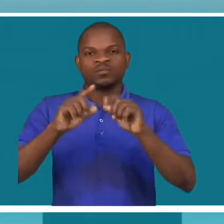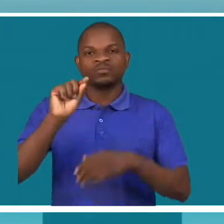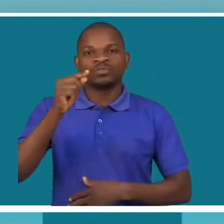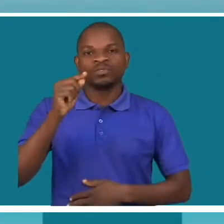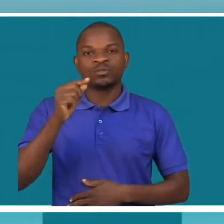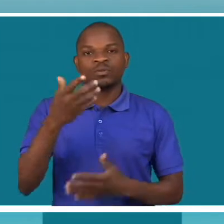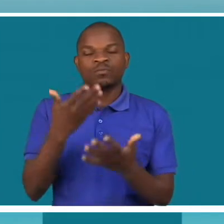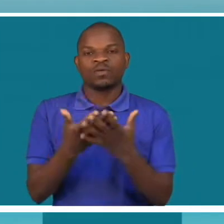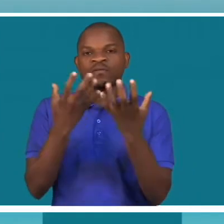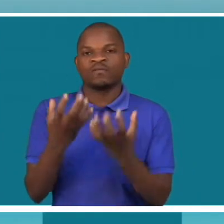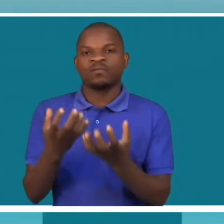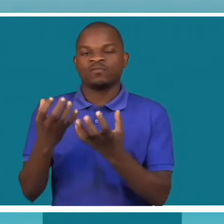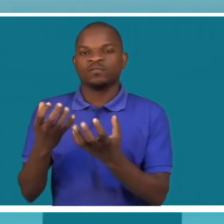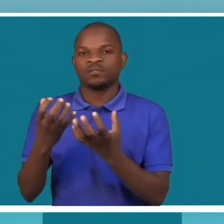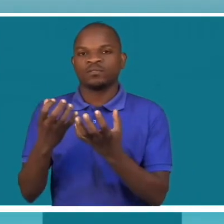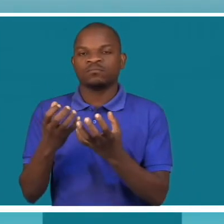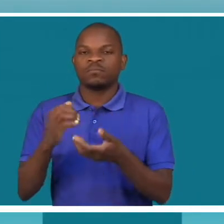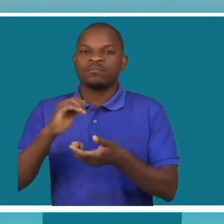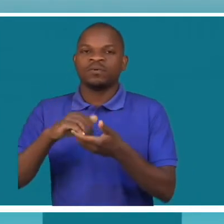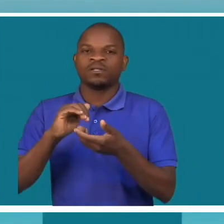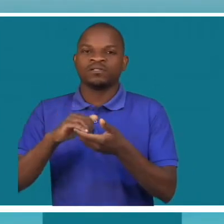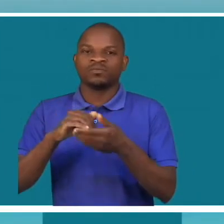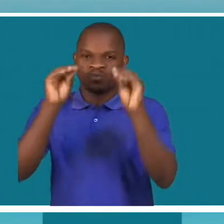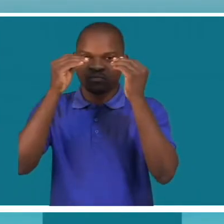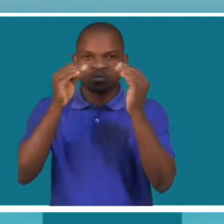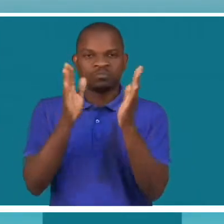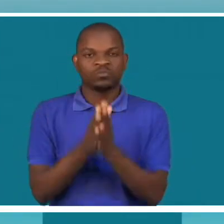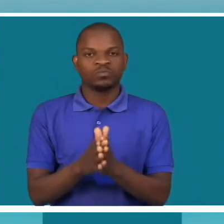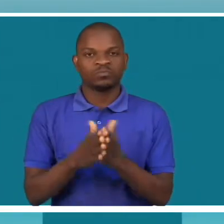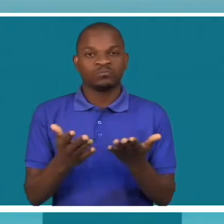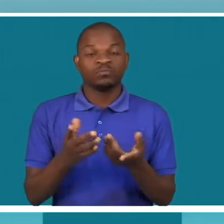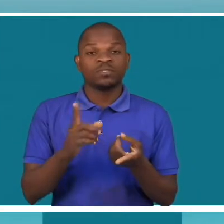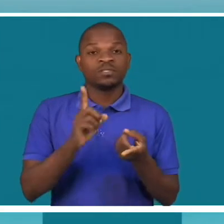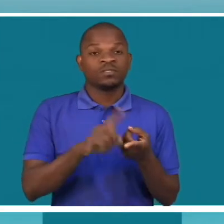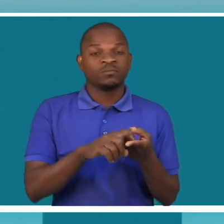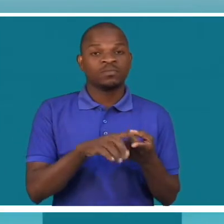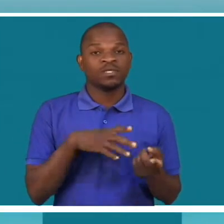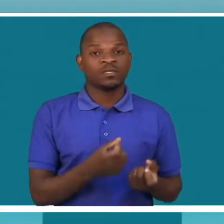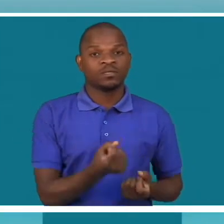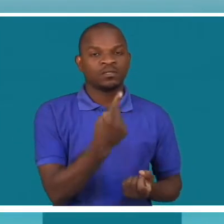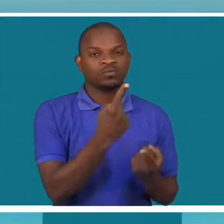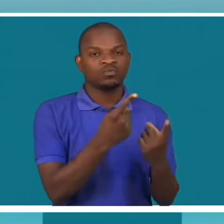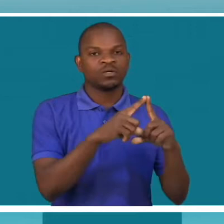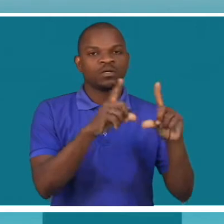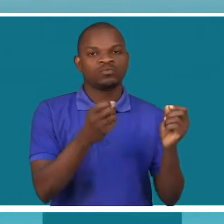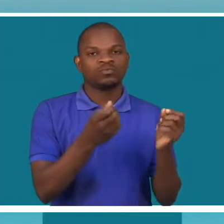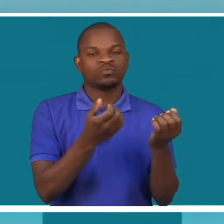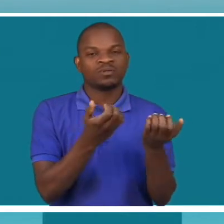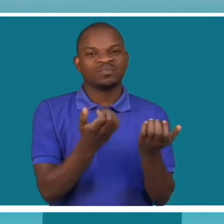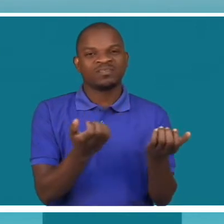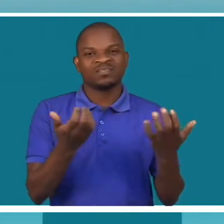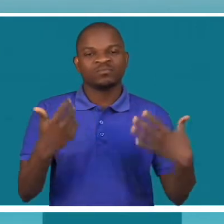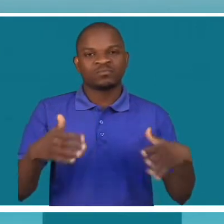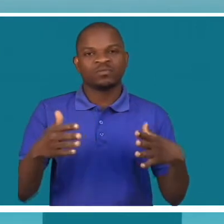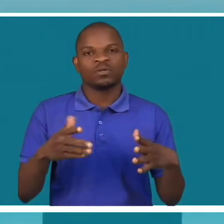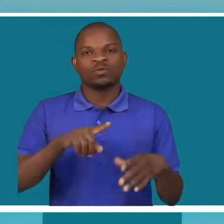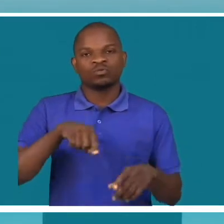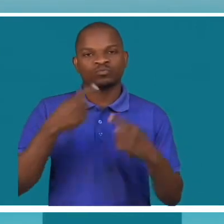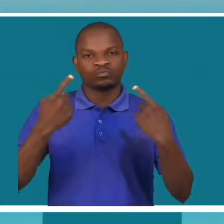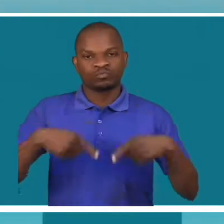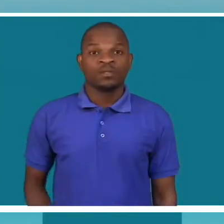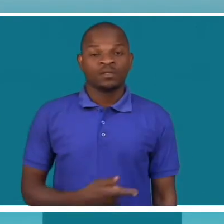não há equipas de formação idênticas dentro da casa. Então como existem equipas de recreativo, nós estamos a competir no